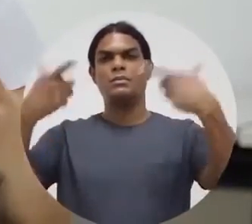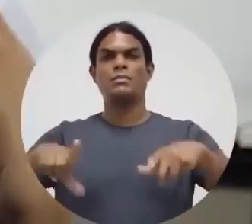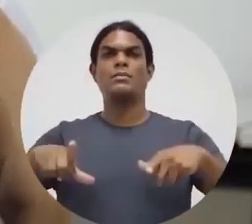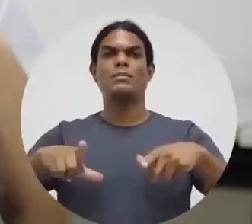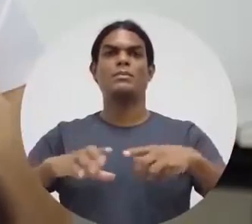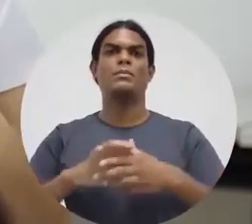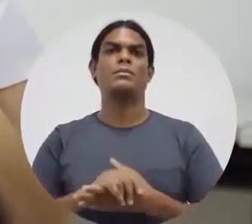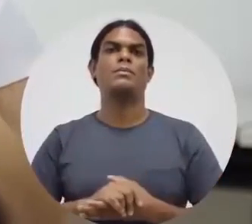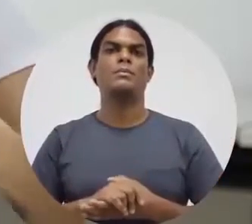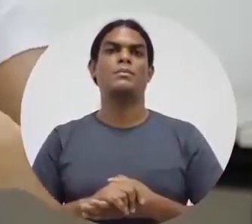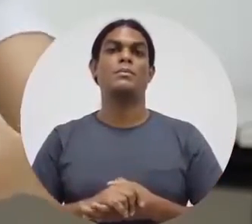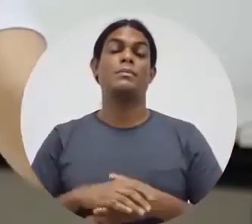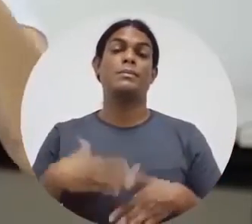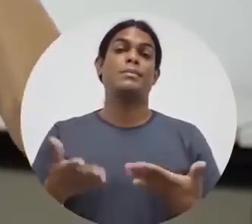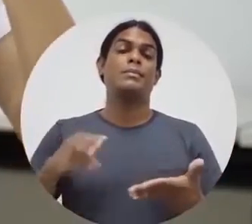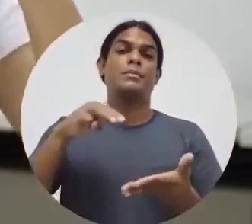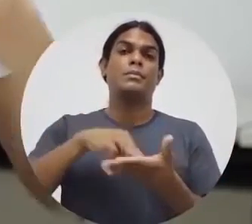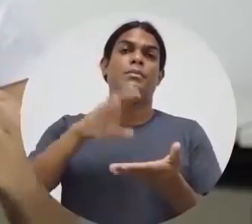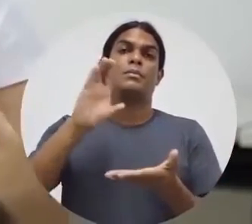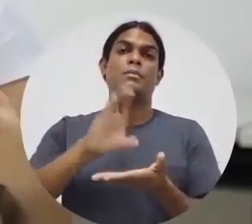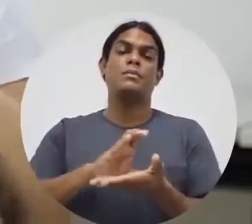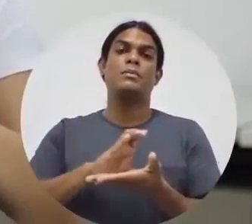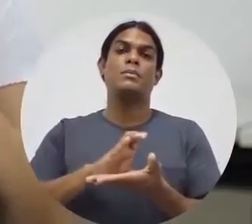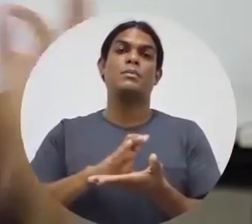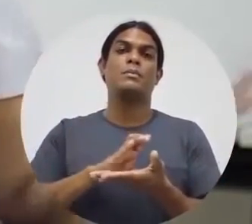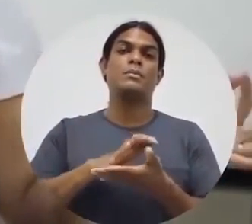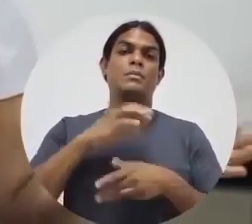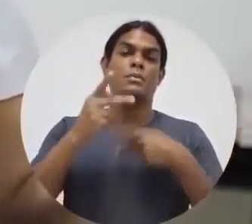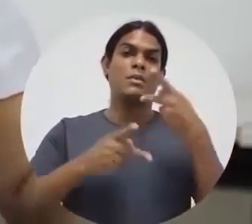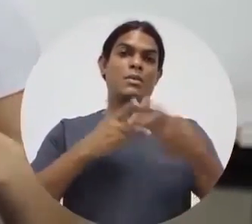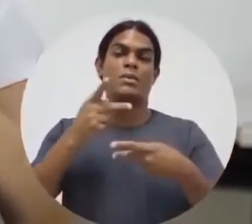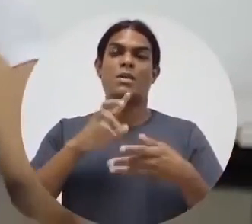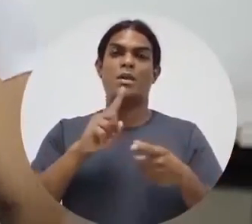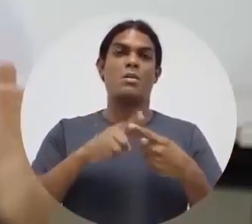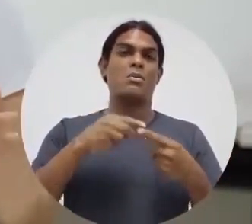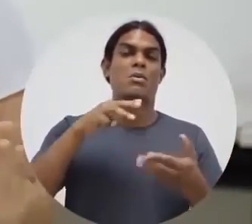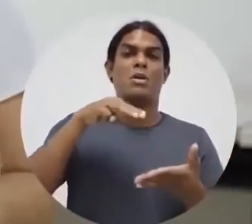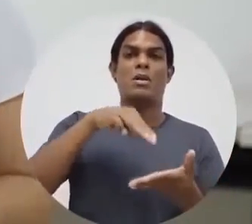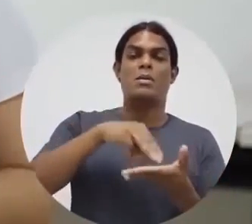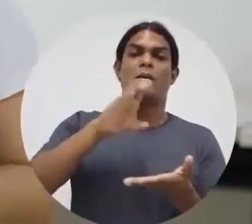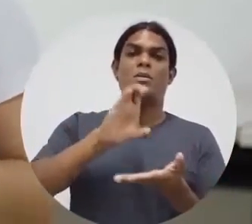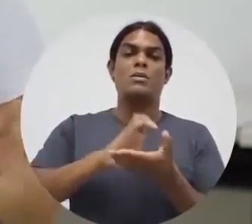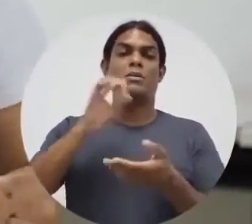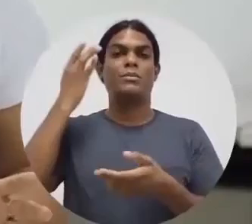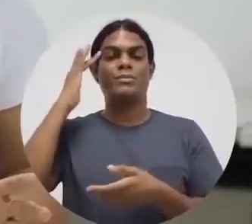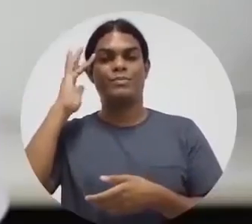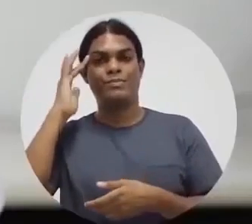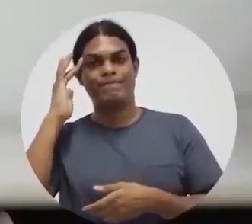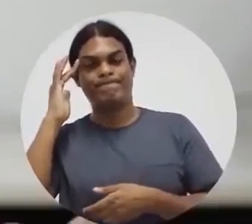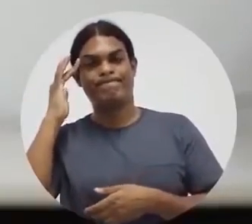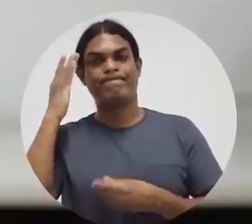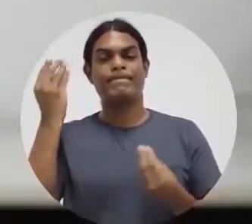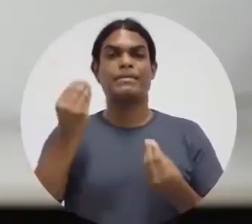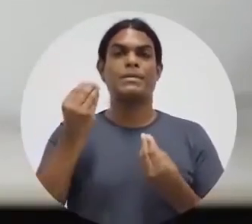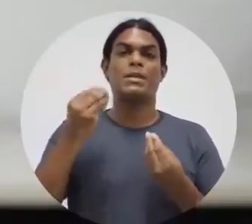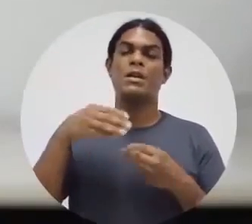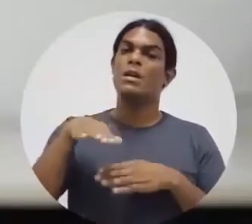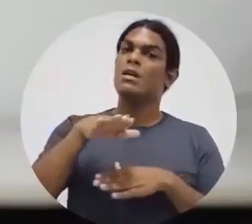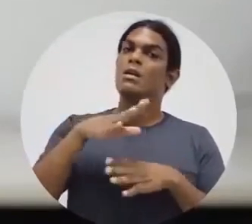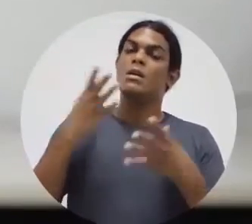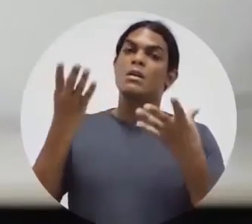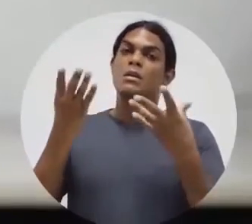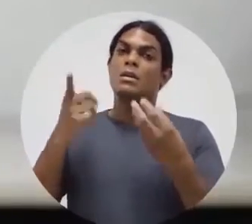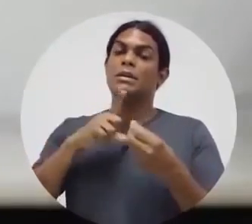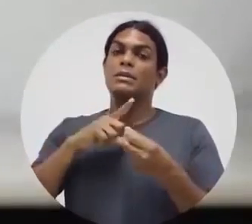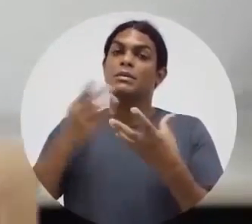mercado. E aí a McDonald's entrou com a empáfia de dizer, não, eu sou McDonald's, todo mundo vai consumir aqui. O que não foi